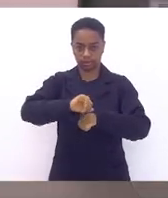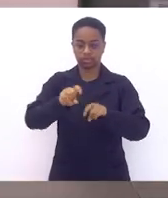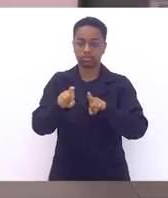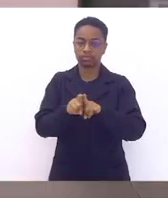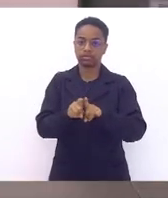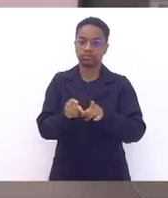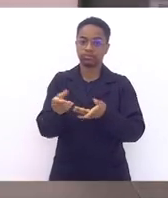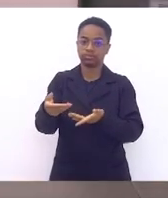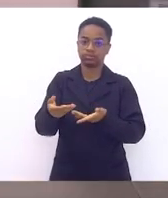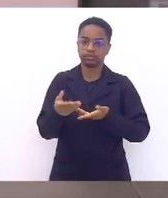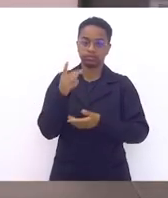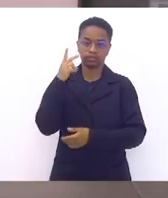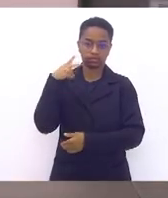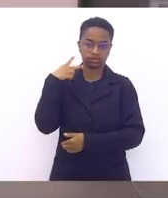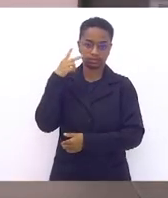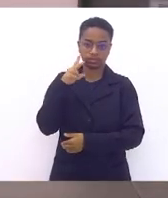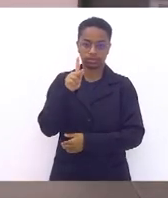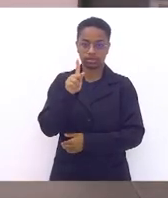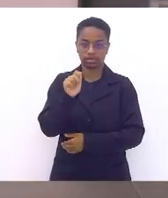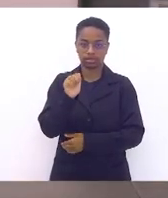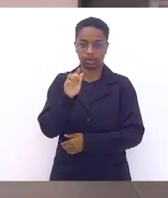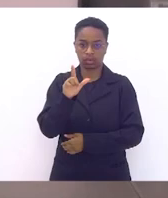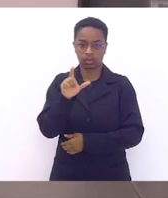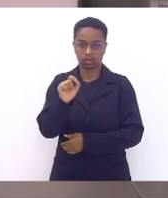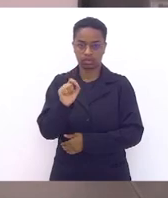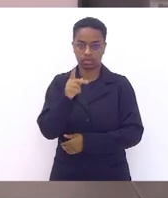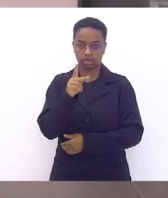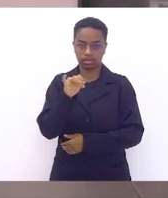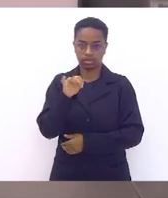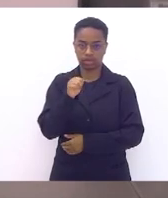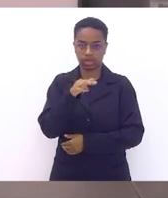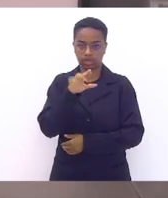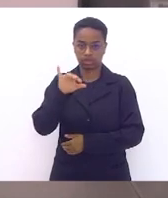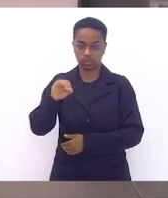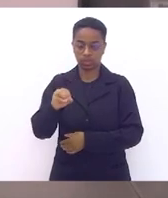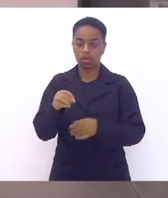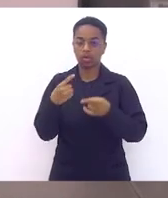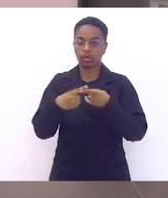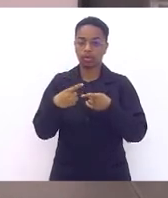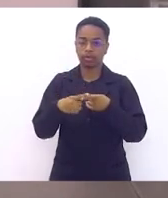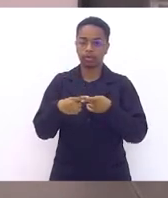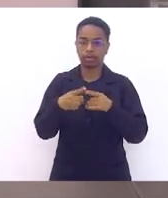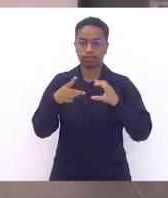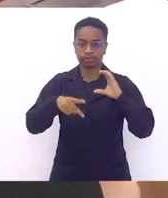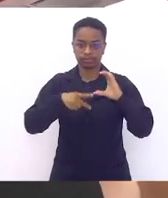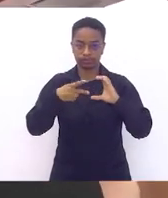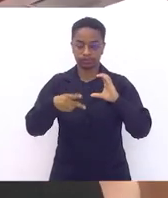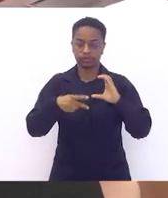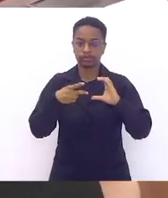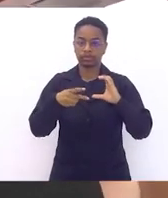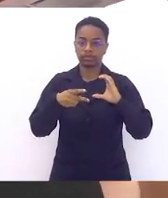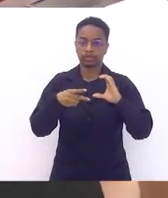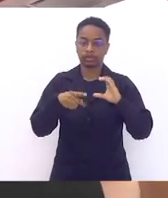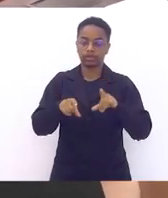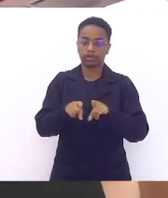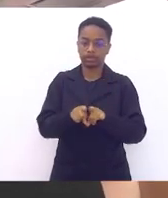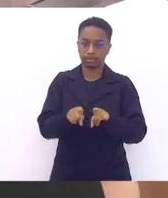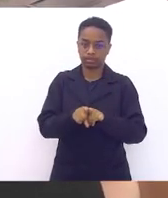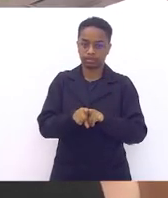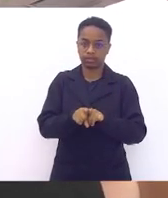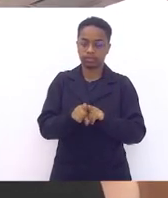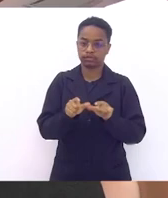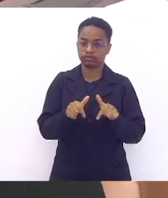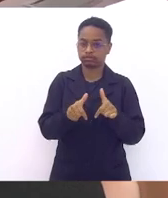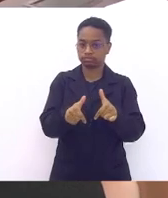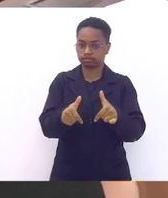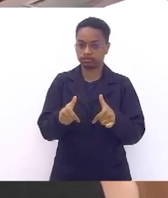Convidar também o vereador Paulo Pinheiro, que na Câmara Municipal dos Vereadores também tem uma